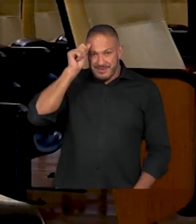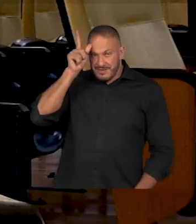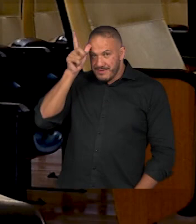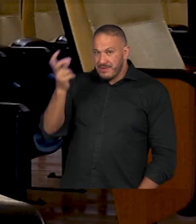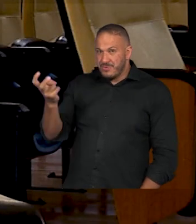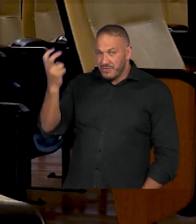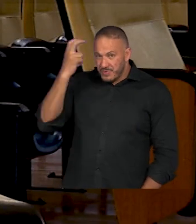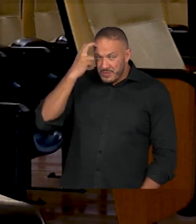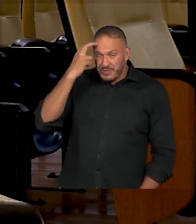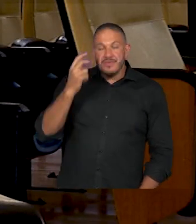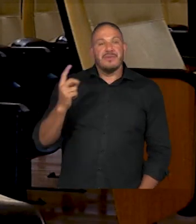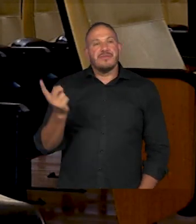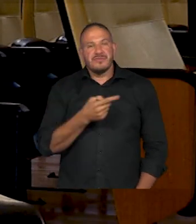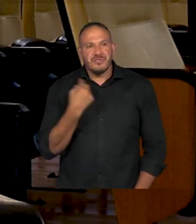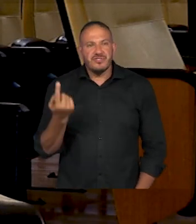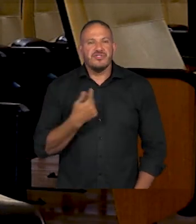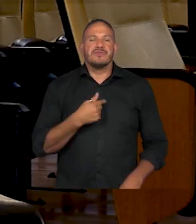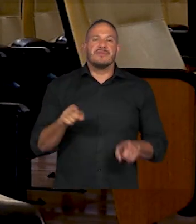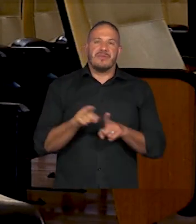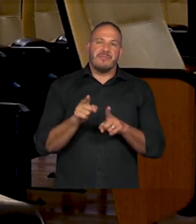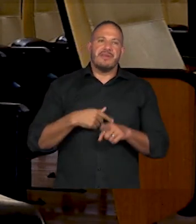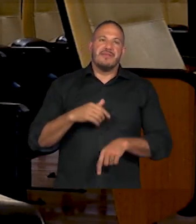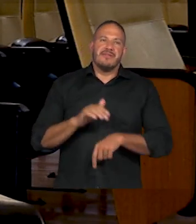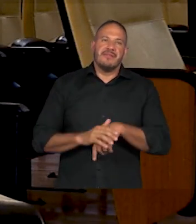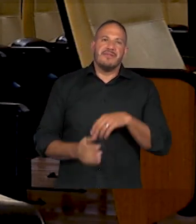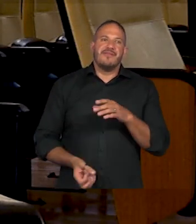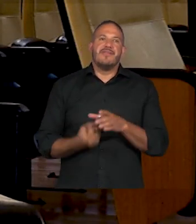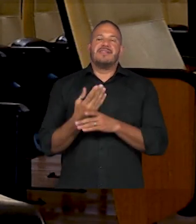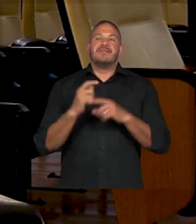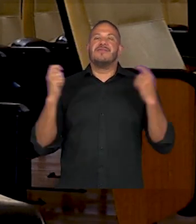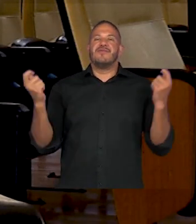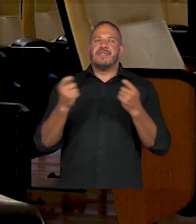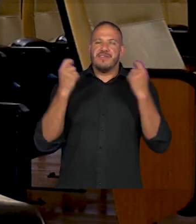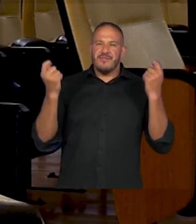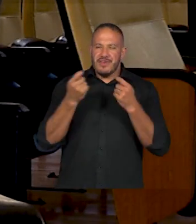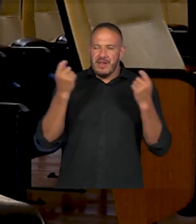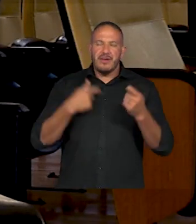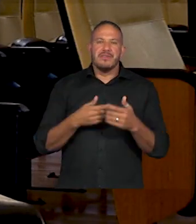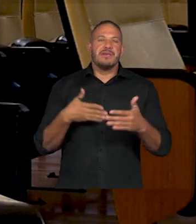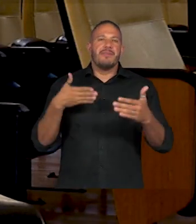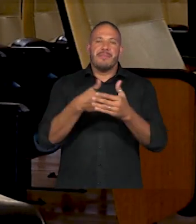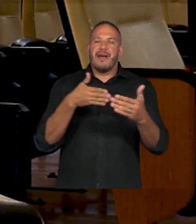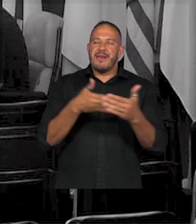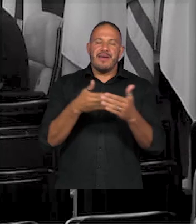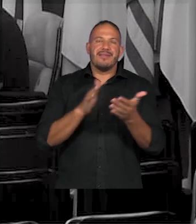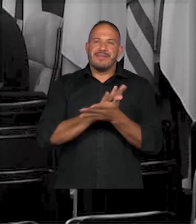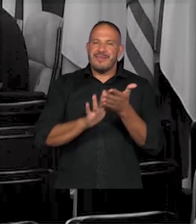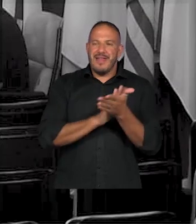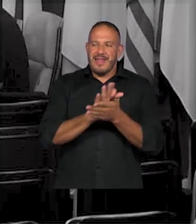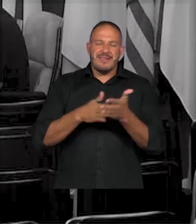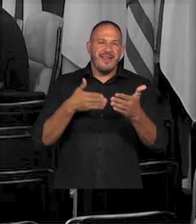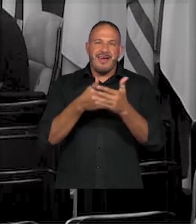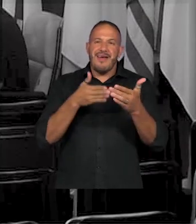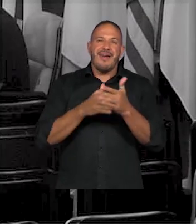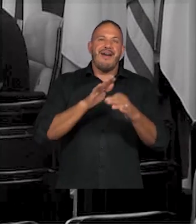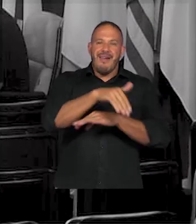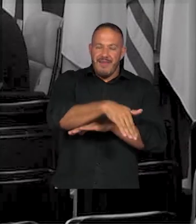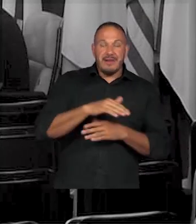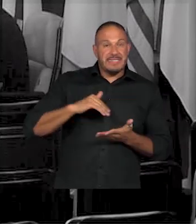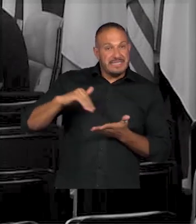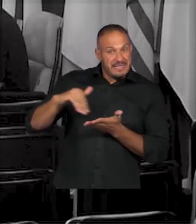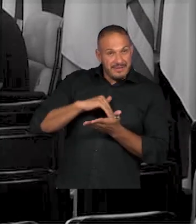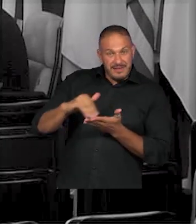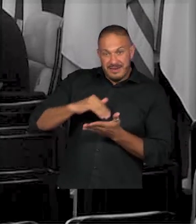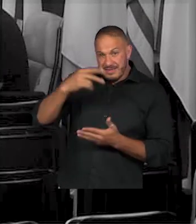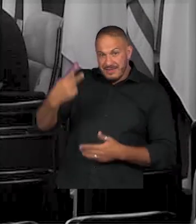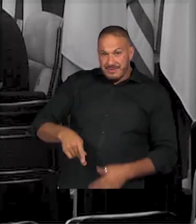e aí a gente faz um festival, por exemplo, que é um festival sem barreiras, que se chama Festival Sem Barreiras, e a Secretaria da